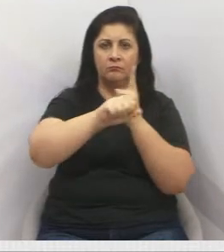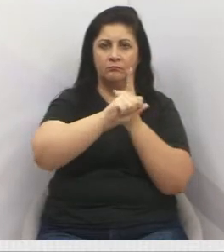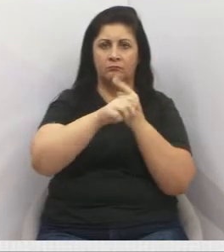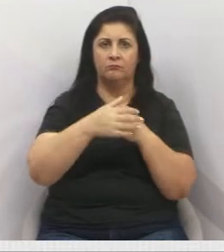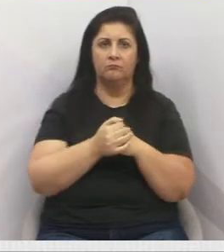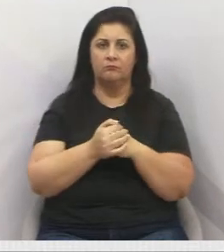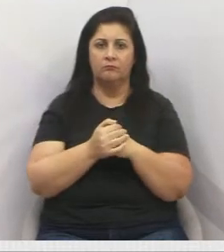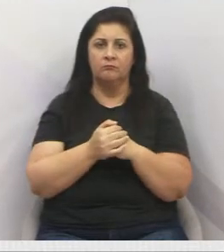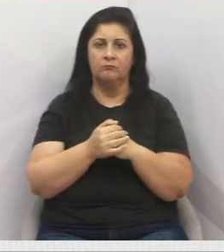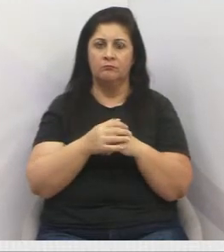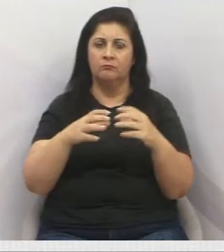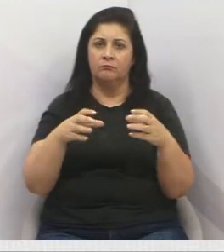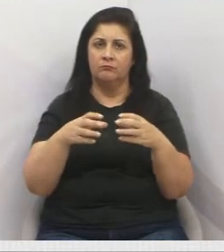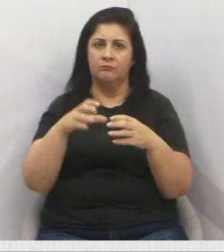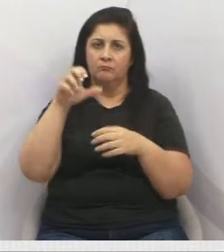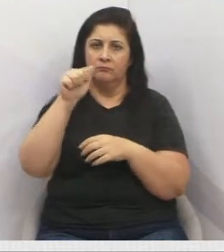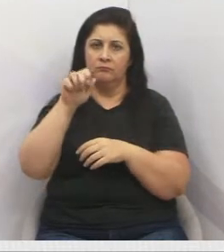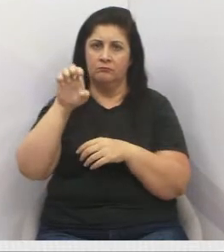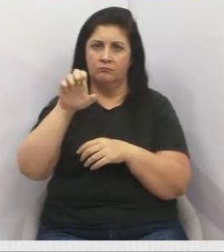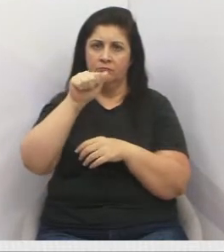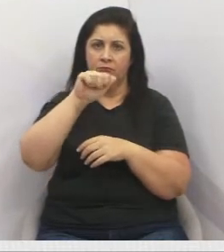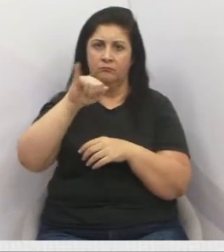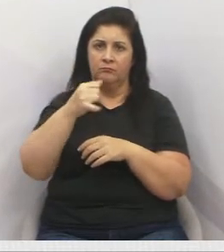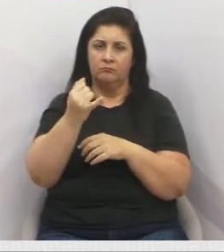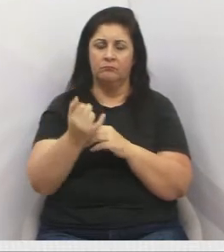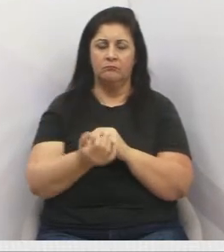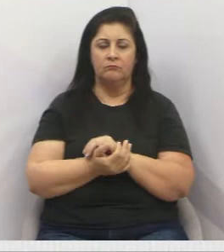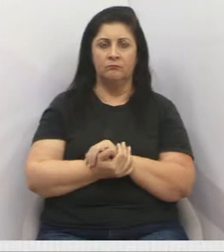Associação dos Engenheiros e Arquitetos, AEAJ.